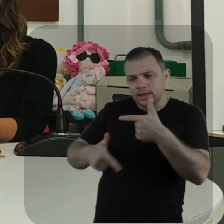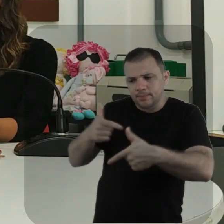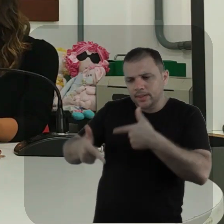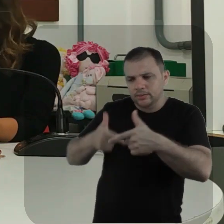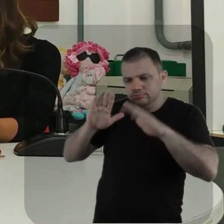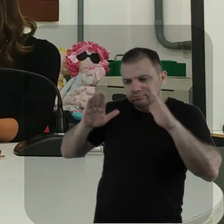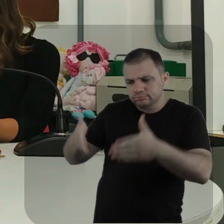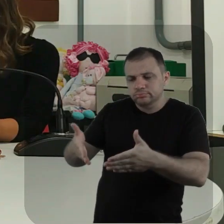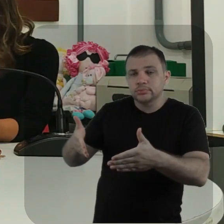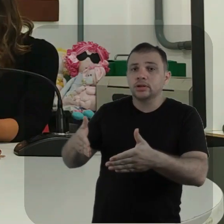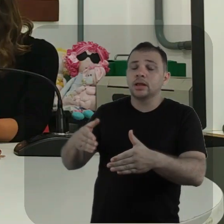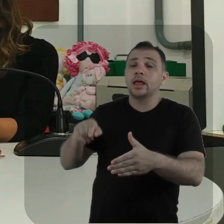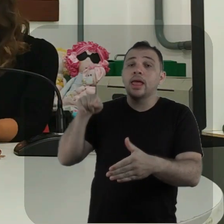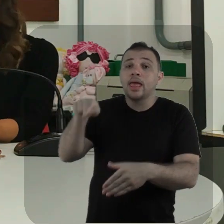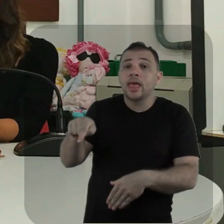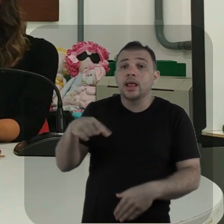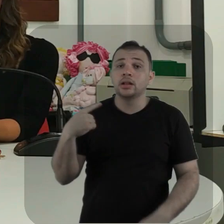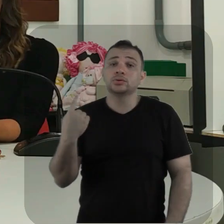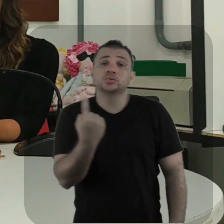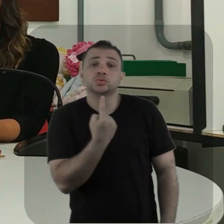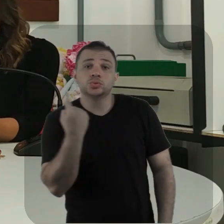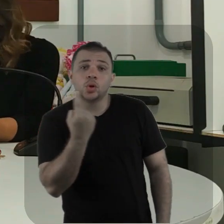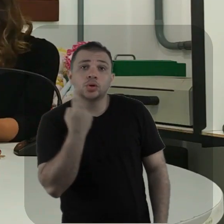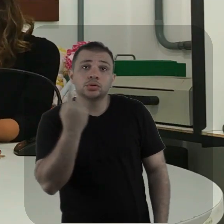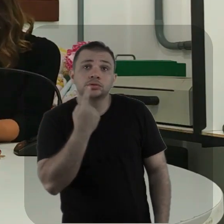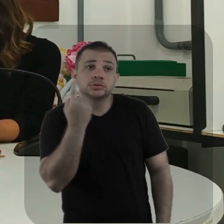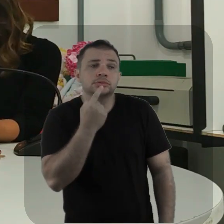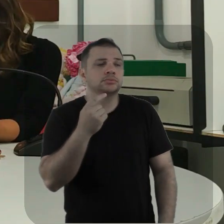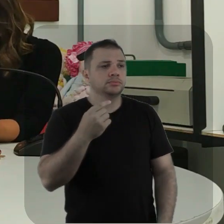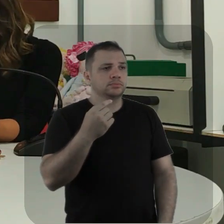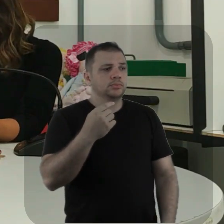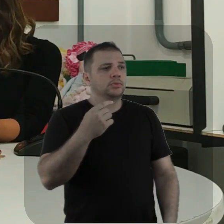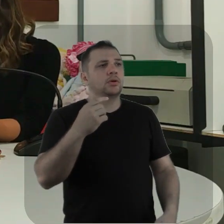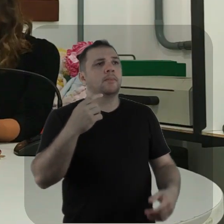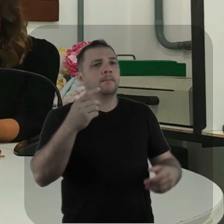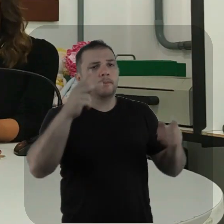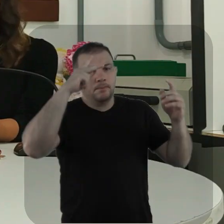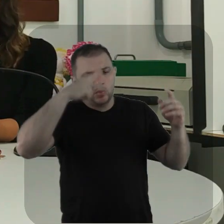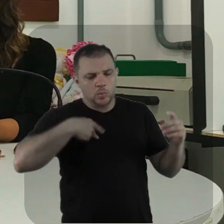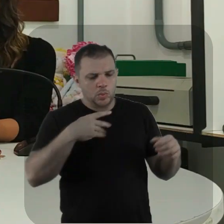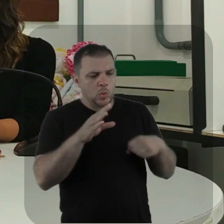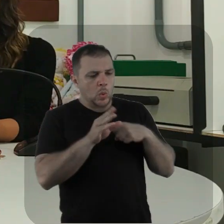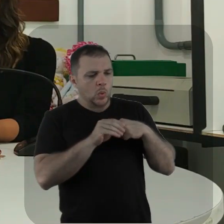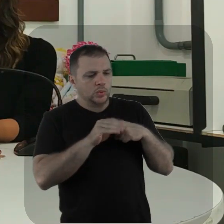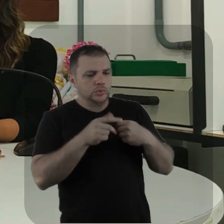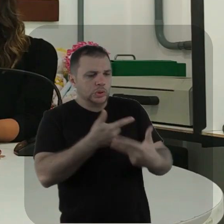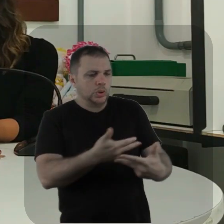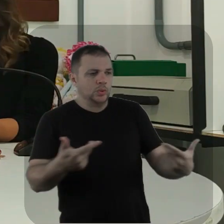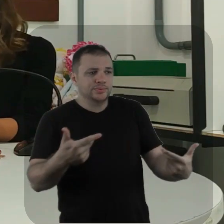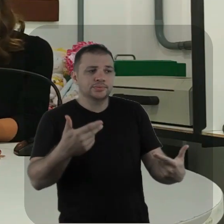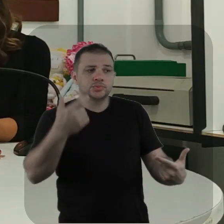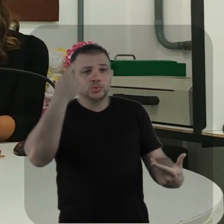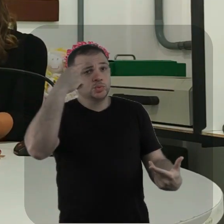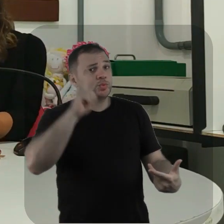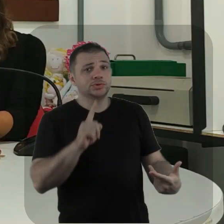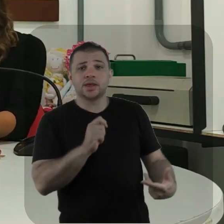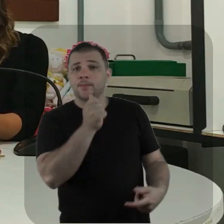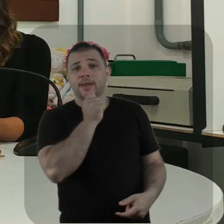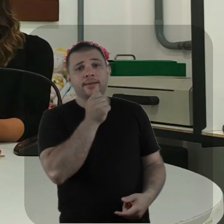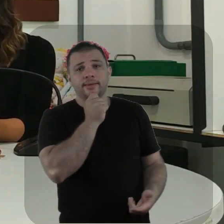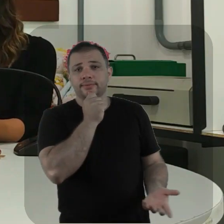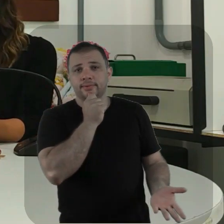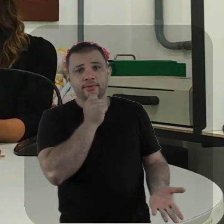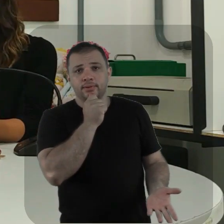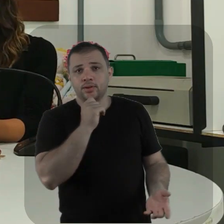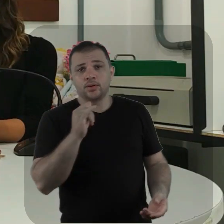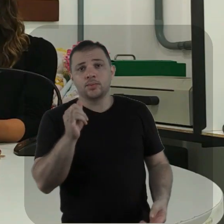não tem condições cognitivas de sozinha promover grandes mudanças internas. Sim. Uma criança de 6,